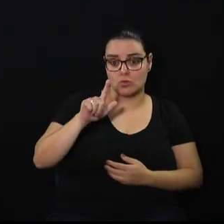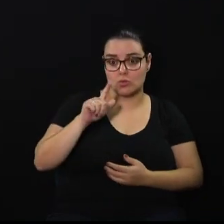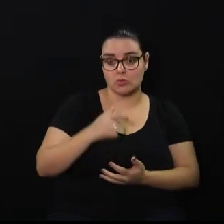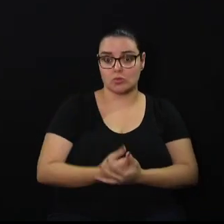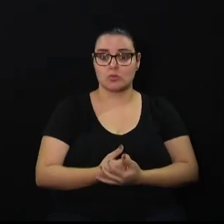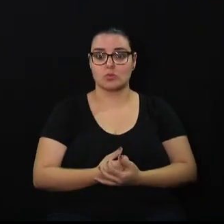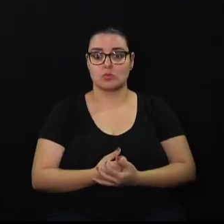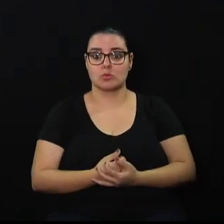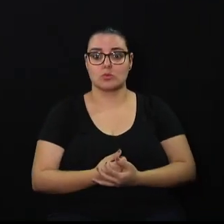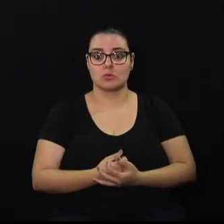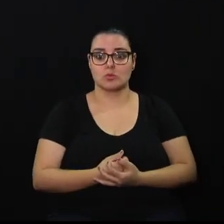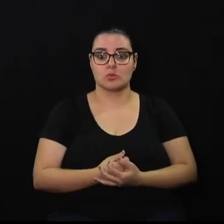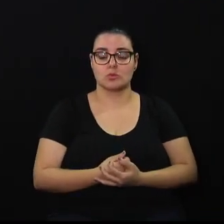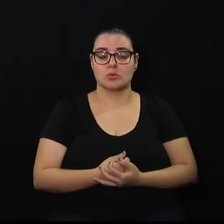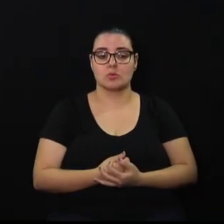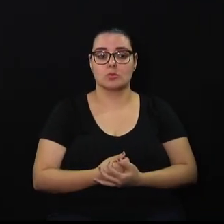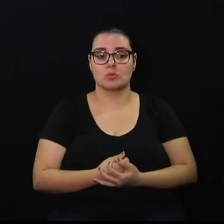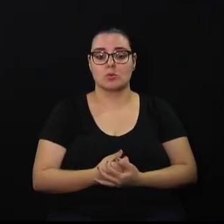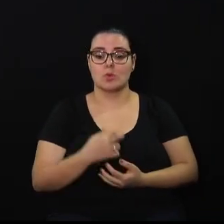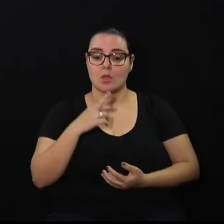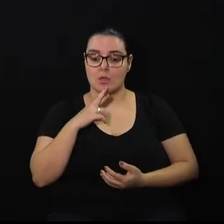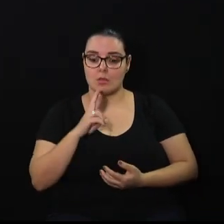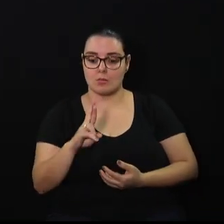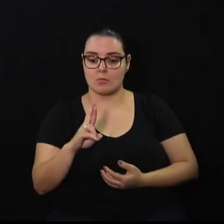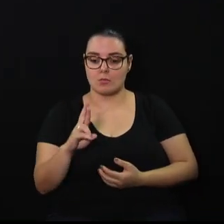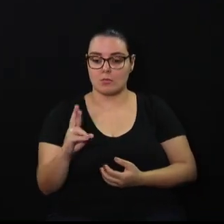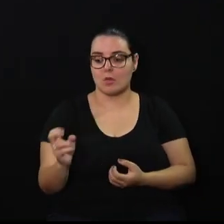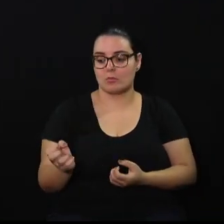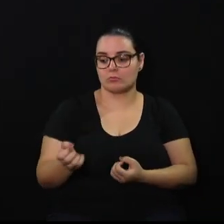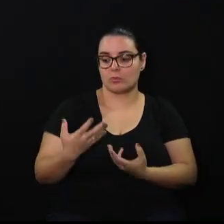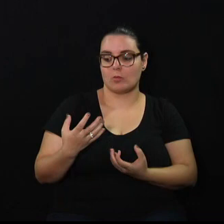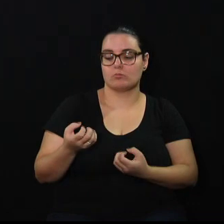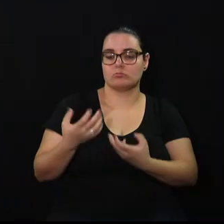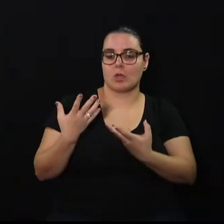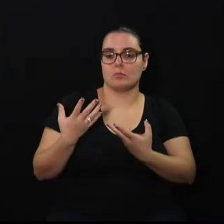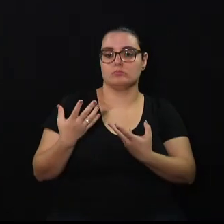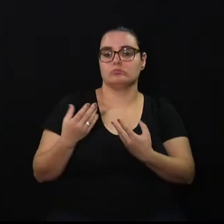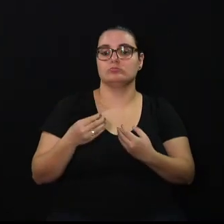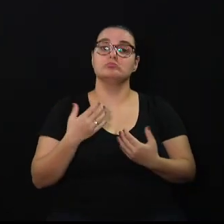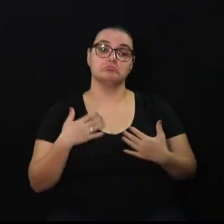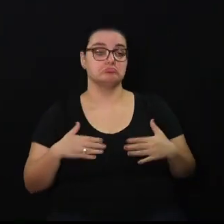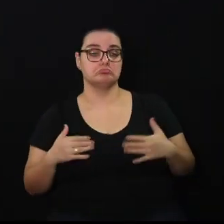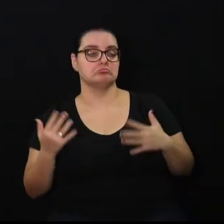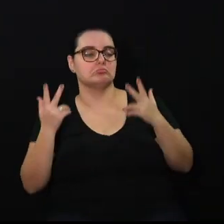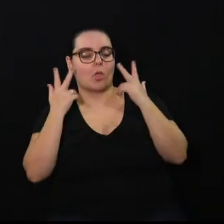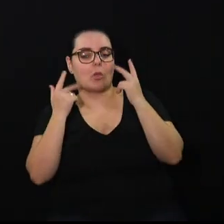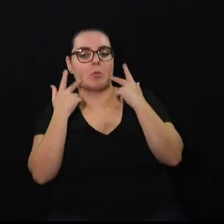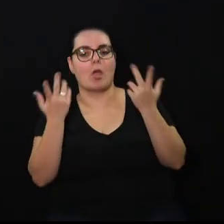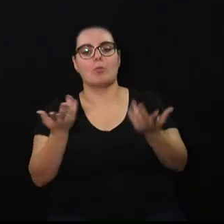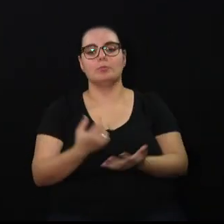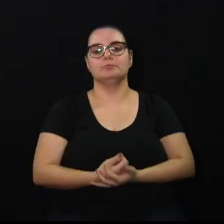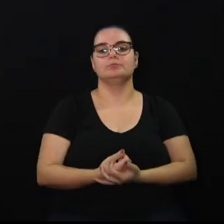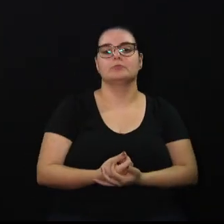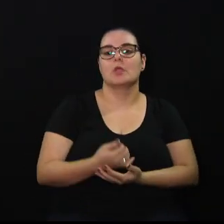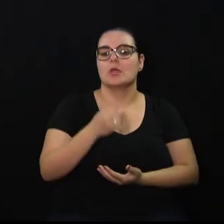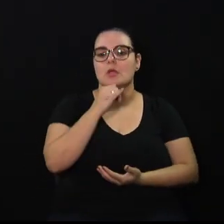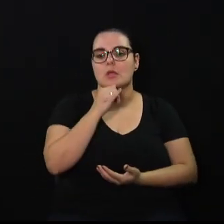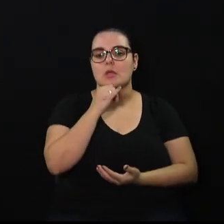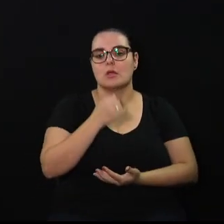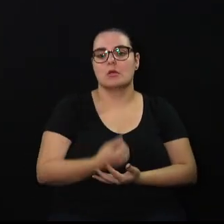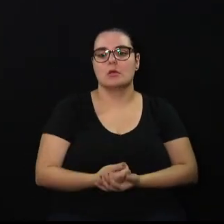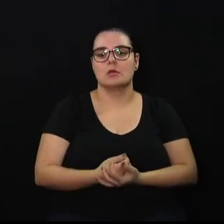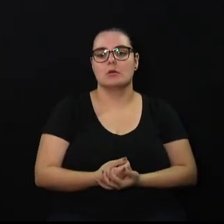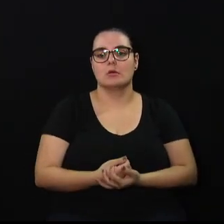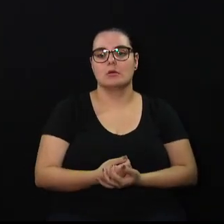responder a esses estímulos de uma maneira bem tranquila por exemplo passar uma uma